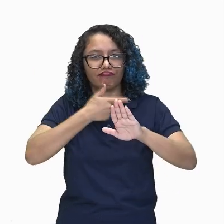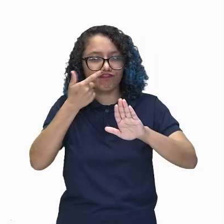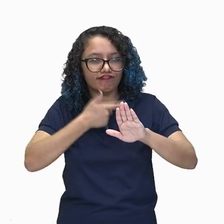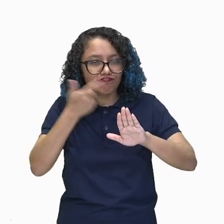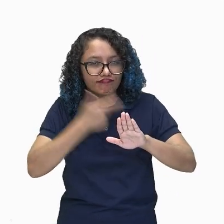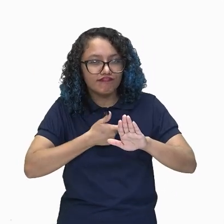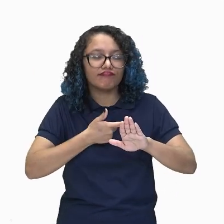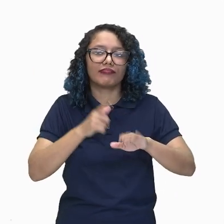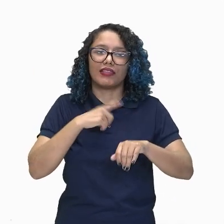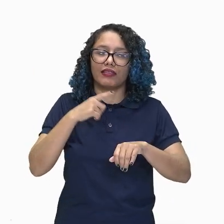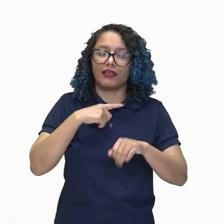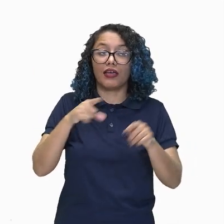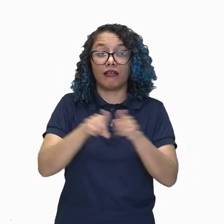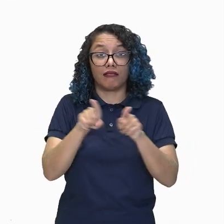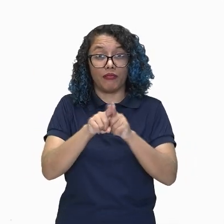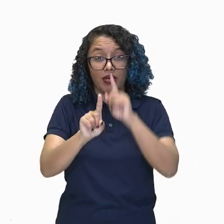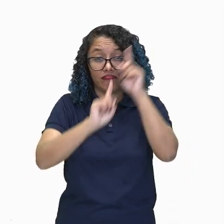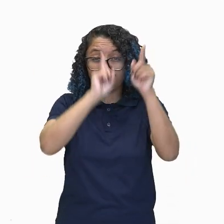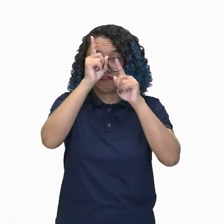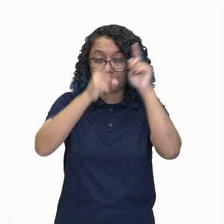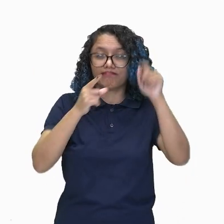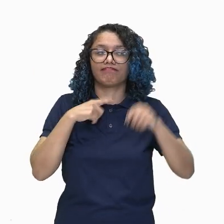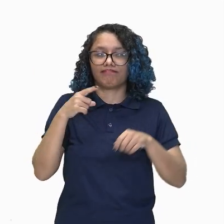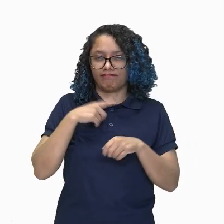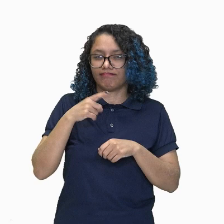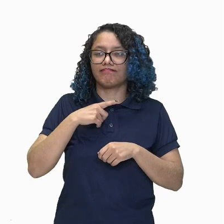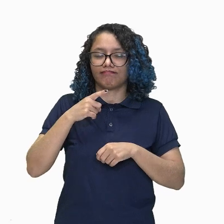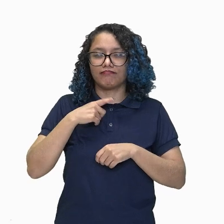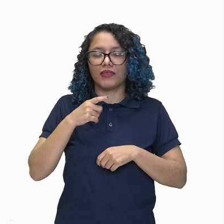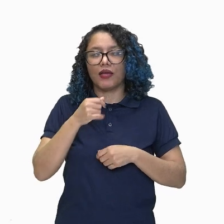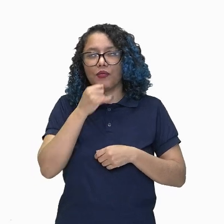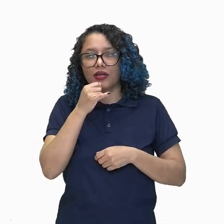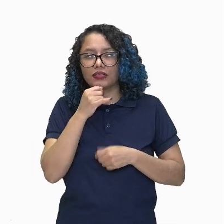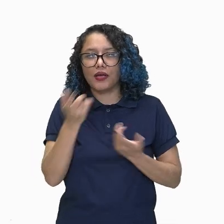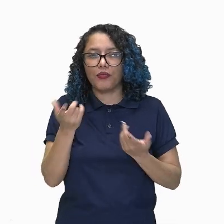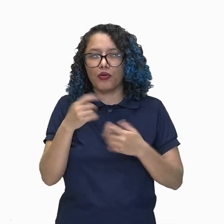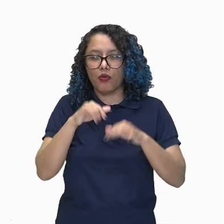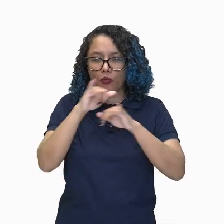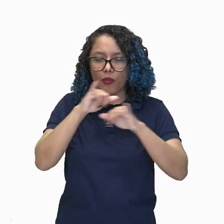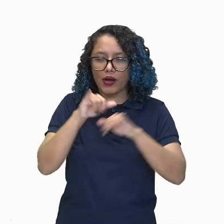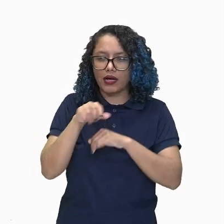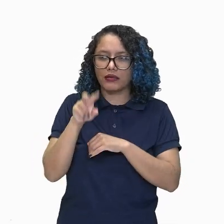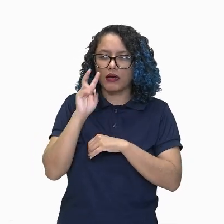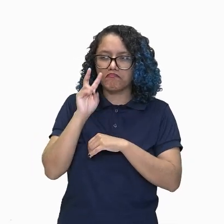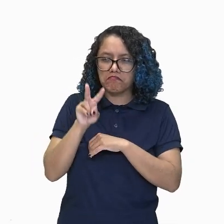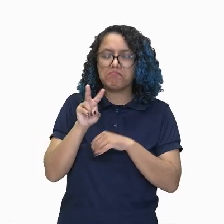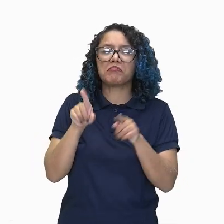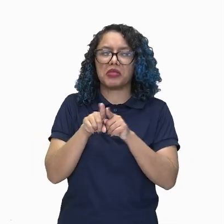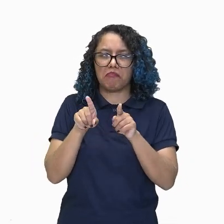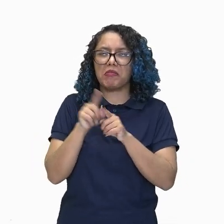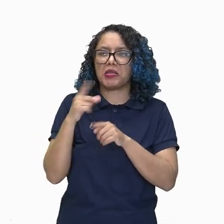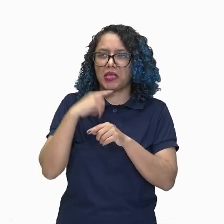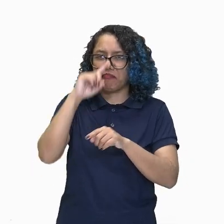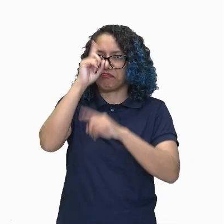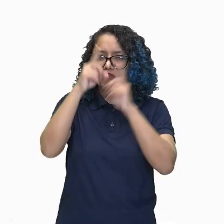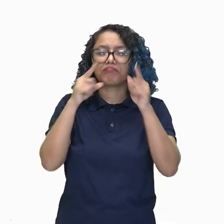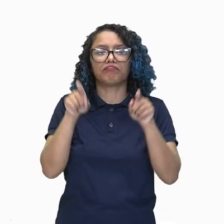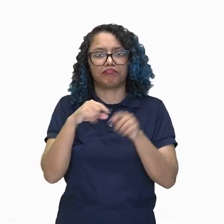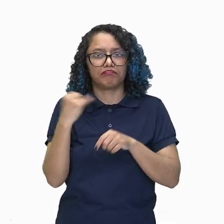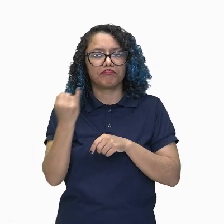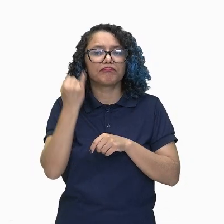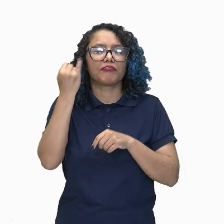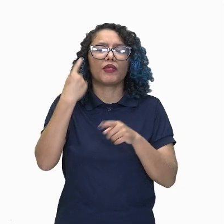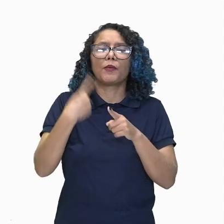né? A criatividade no momento de você ver uma propaganda. E isso também é um ponto importante a destacar, porque